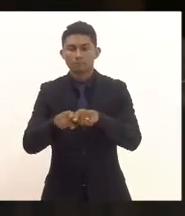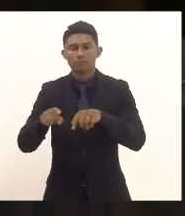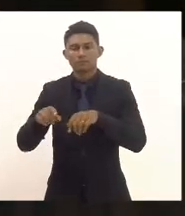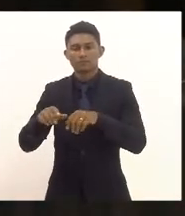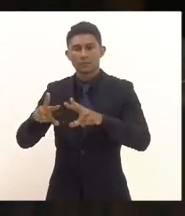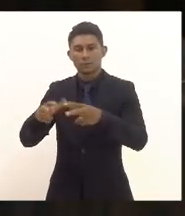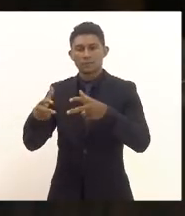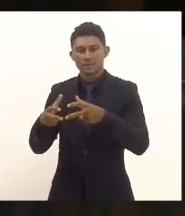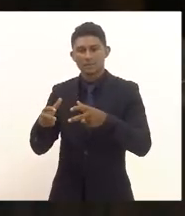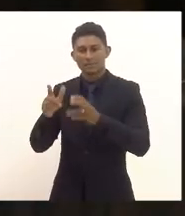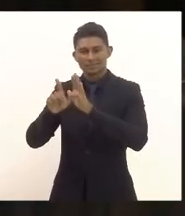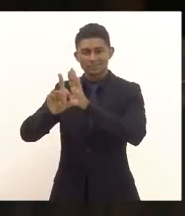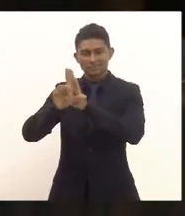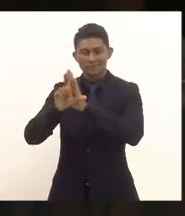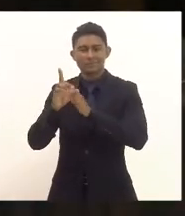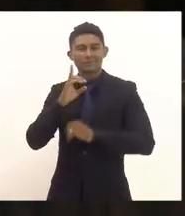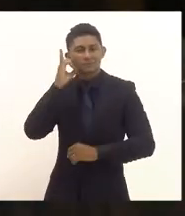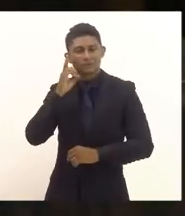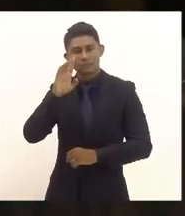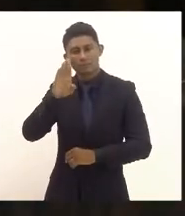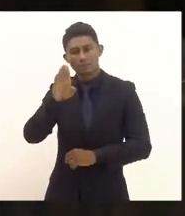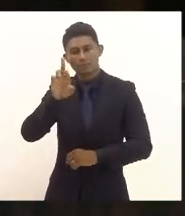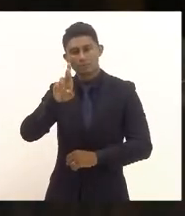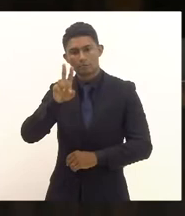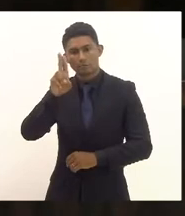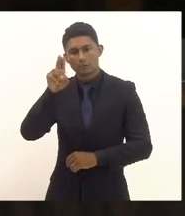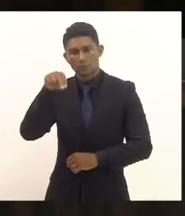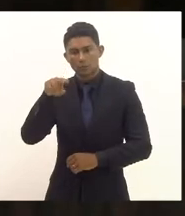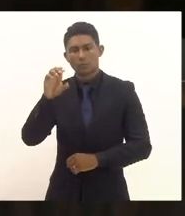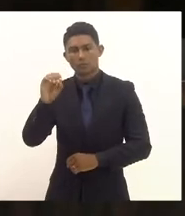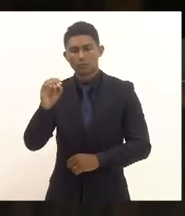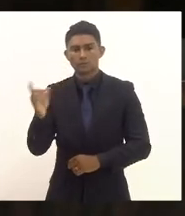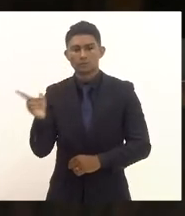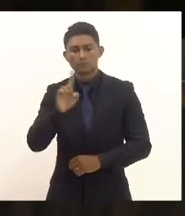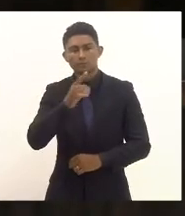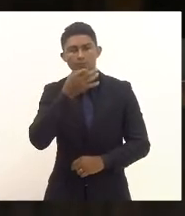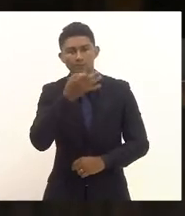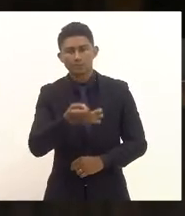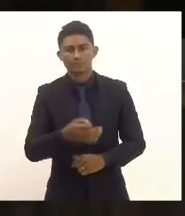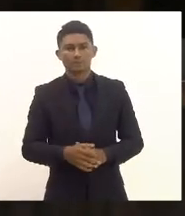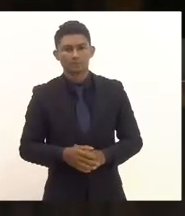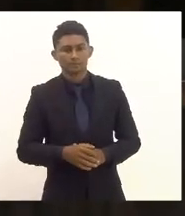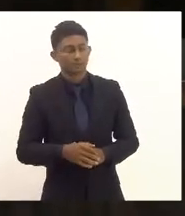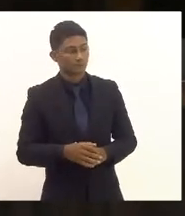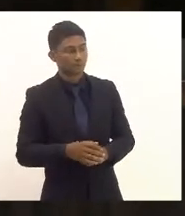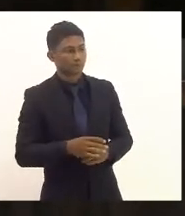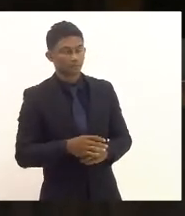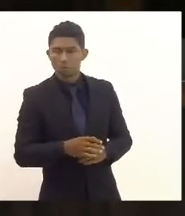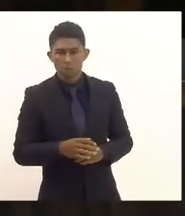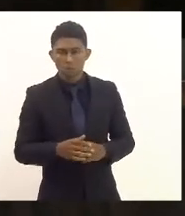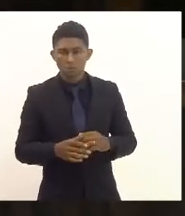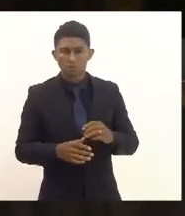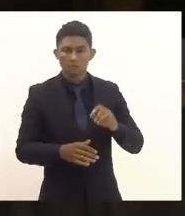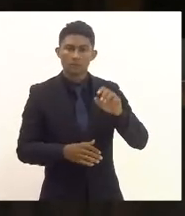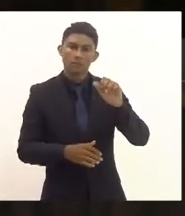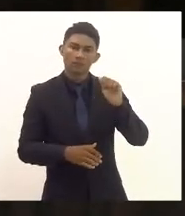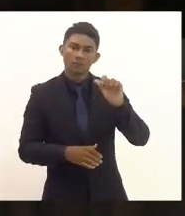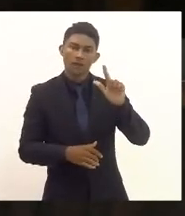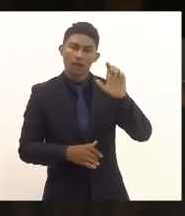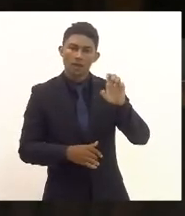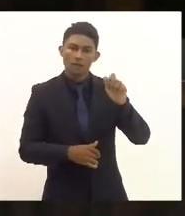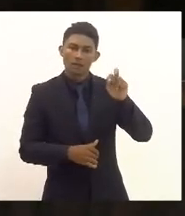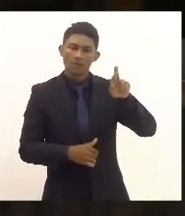Deputado Bruno da Lari O que é mesmo Deputado Bruno dauaire Deputado rosenverg Reis estado Alexandre